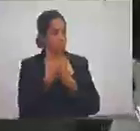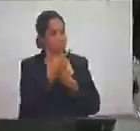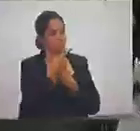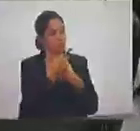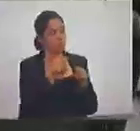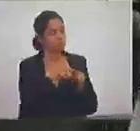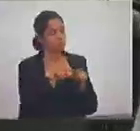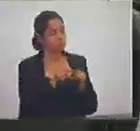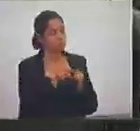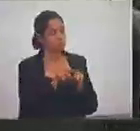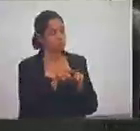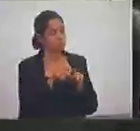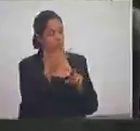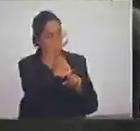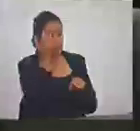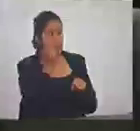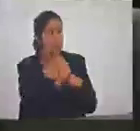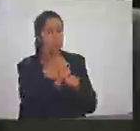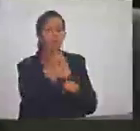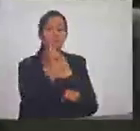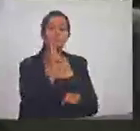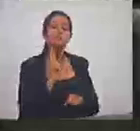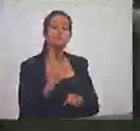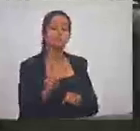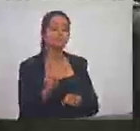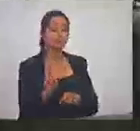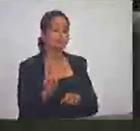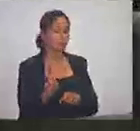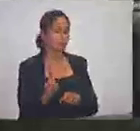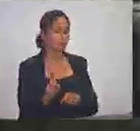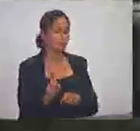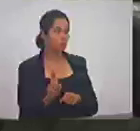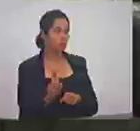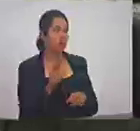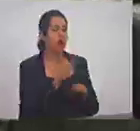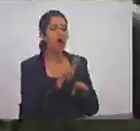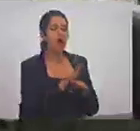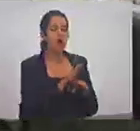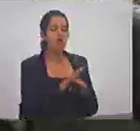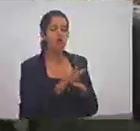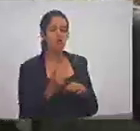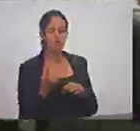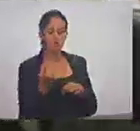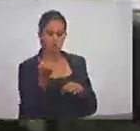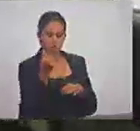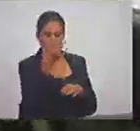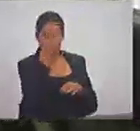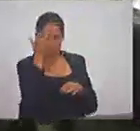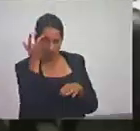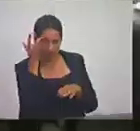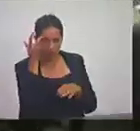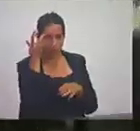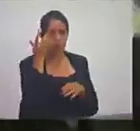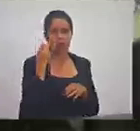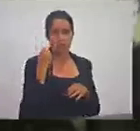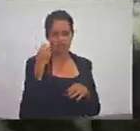tribuna, das pessoas que estão aguardando a nossa resposta, a respeito daquela ajuda de custo das pessoas que precisam de ambulância,